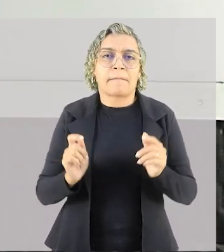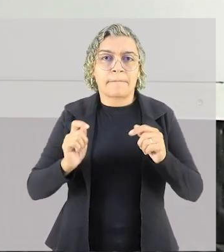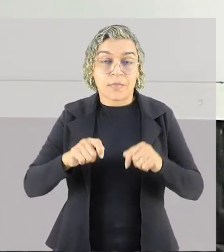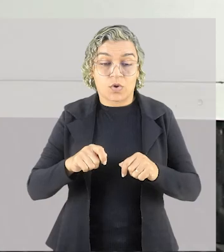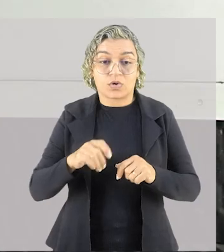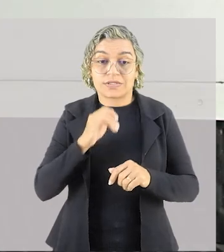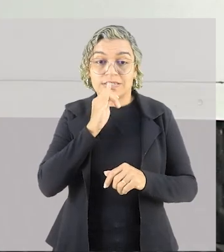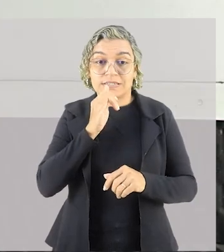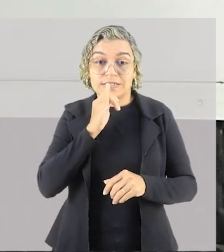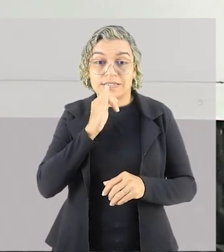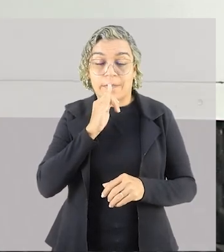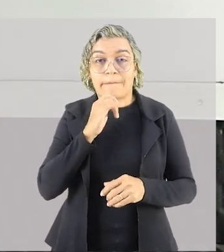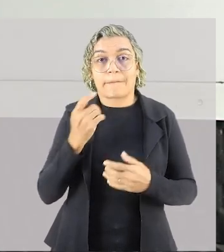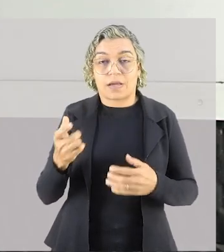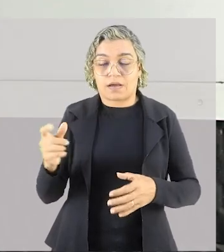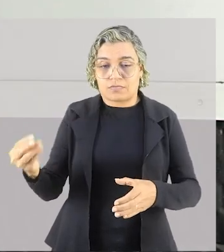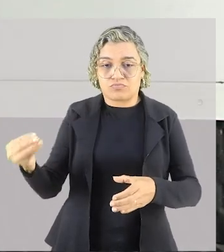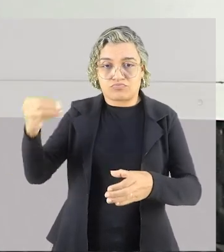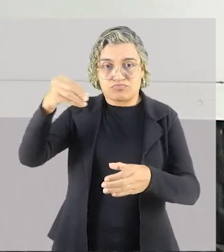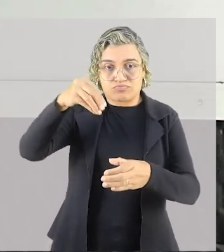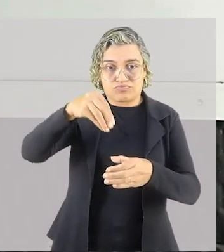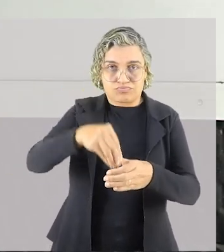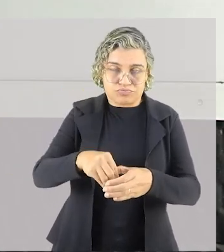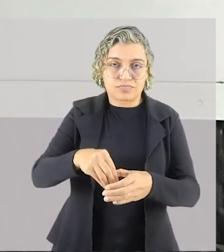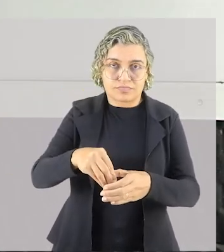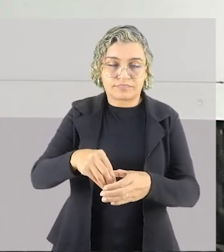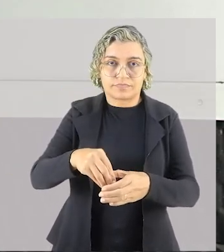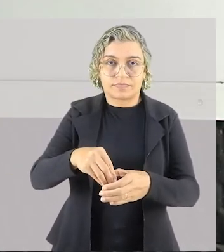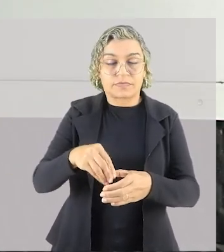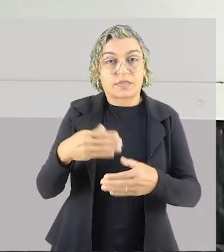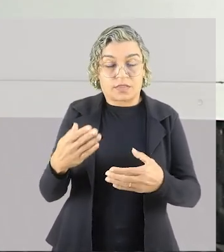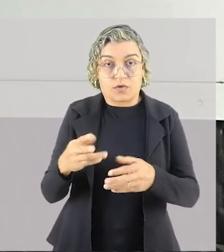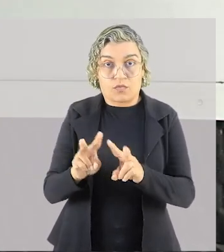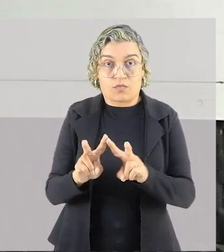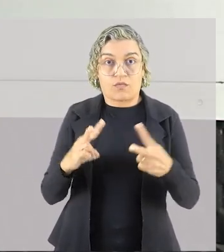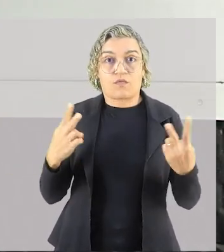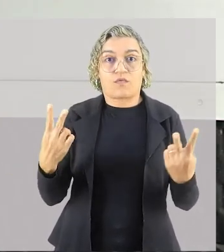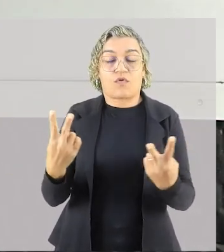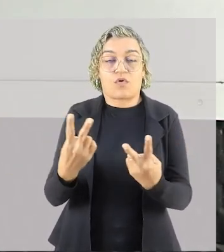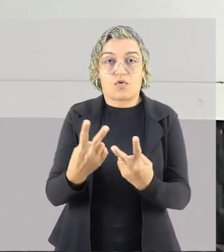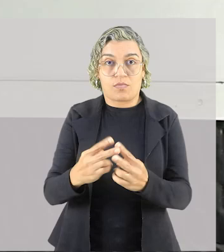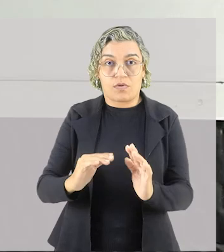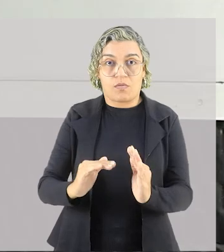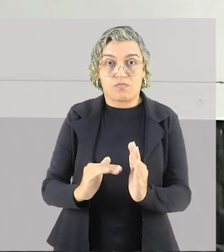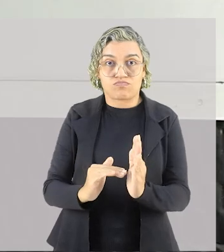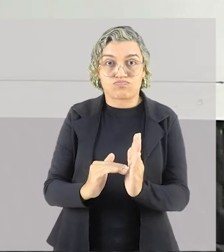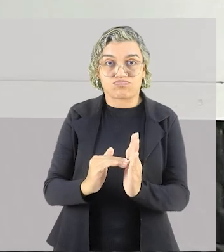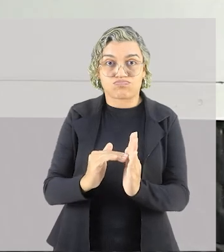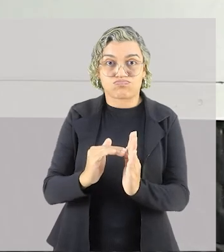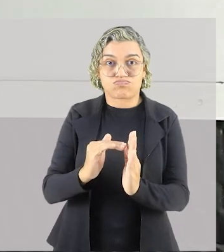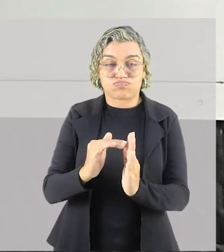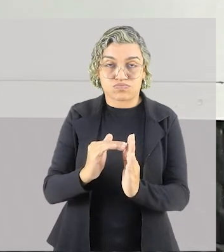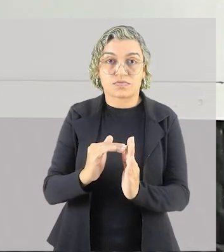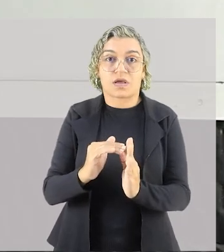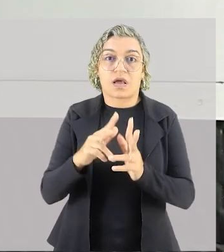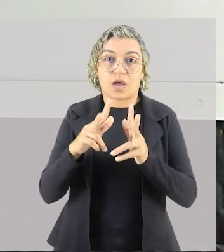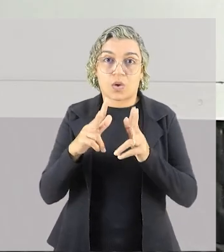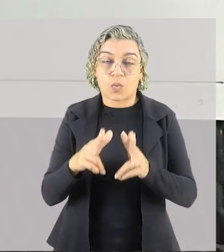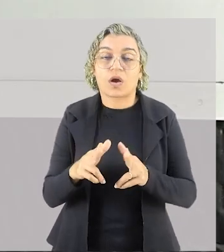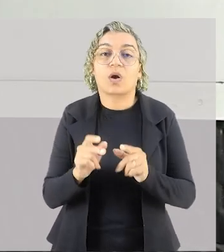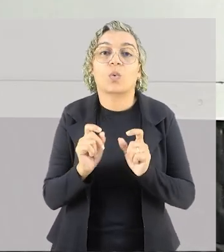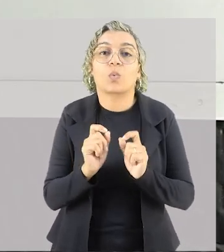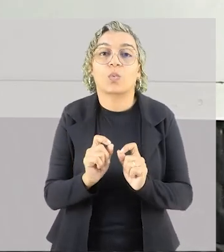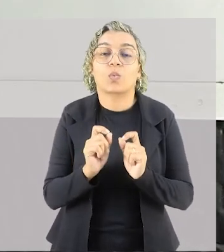dentro de um recipiente com líquido. Esse volume ele vai ser exatamente igual